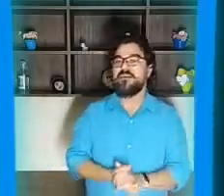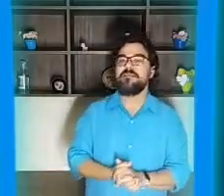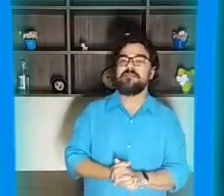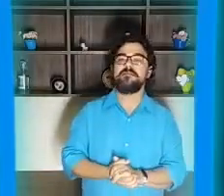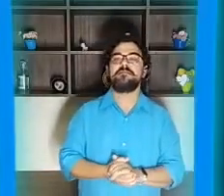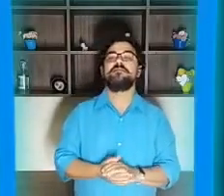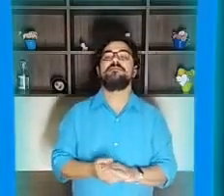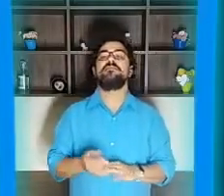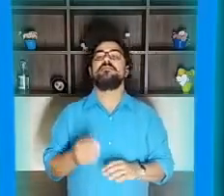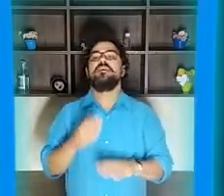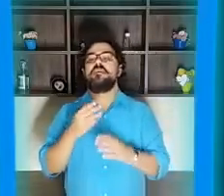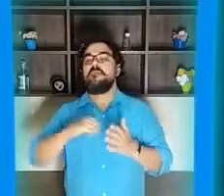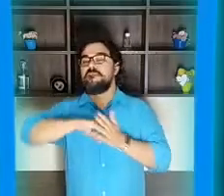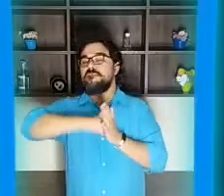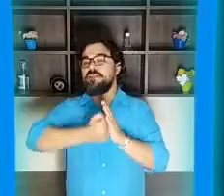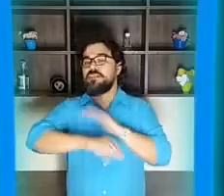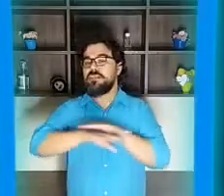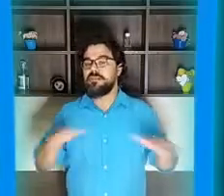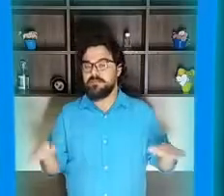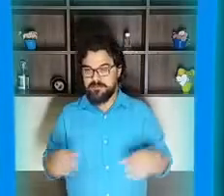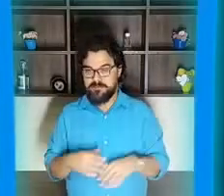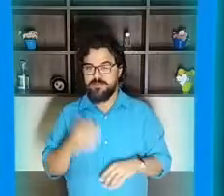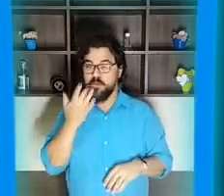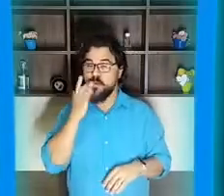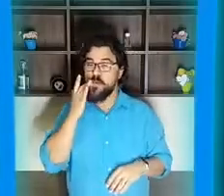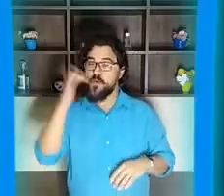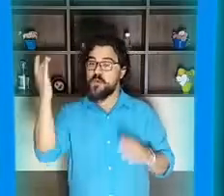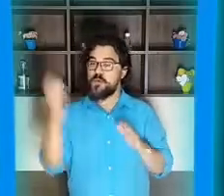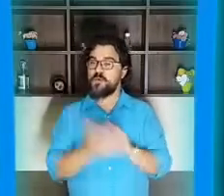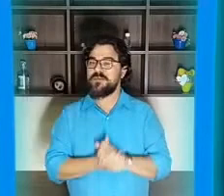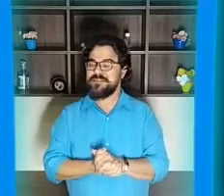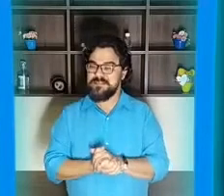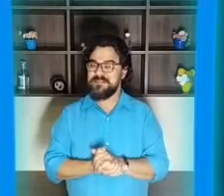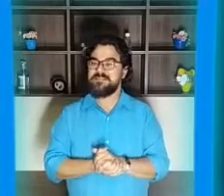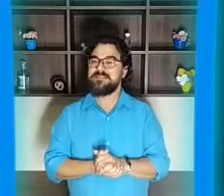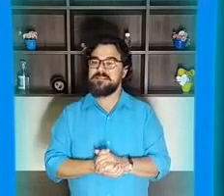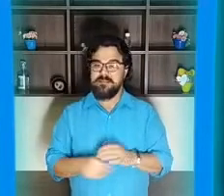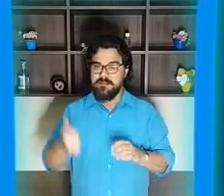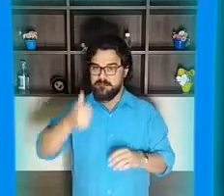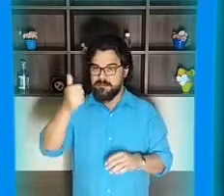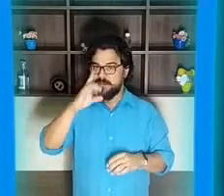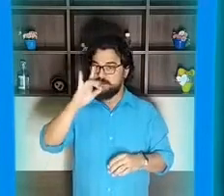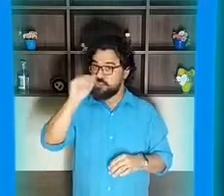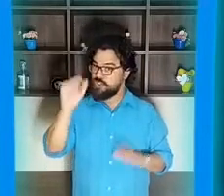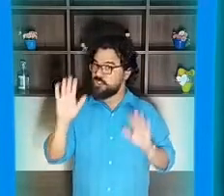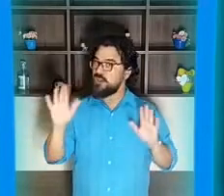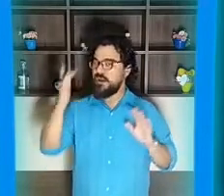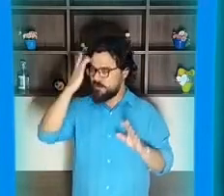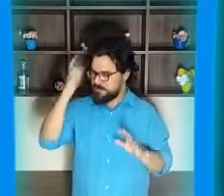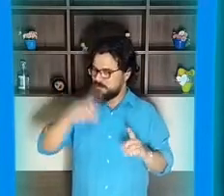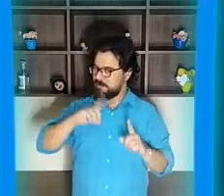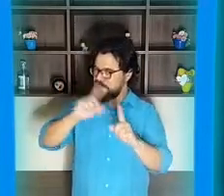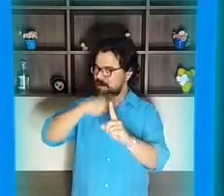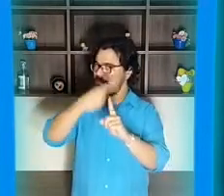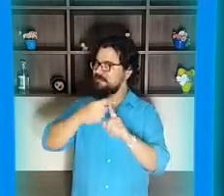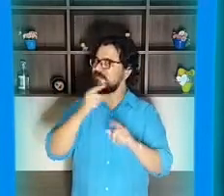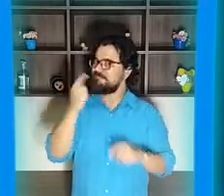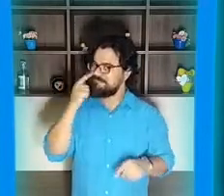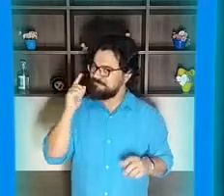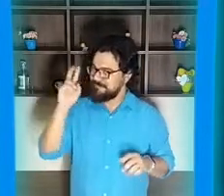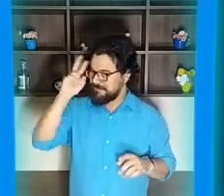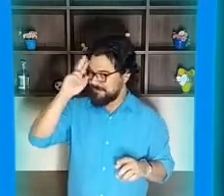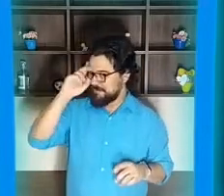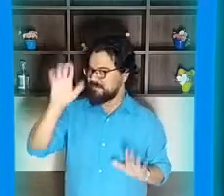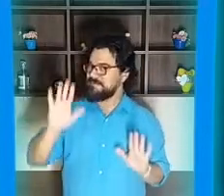Fechando com chave de ouro. Fechando o primeiro dia, porque amanhã tem mais. É, amanhã tem mais. Nós